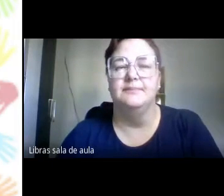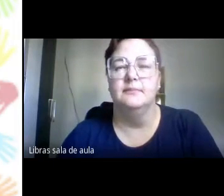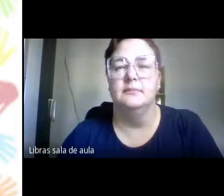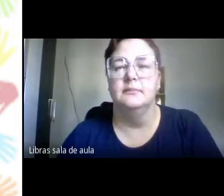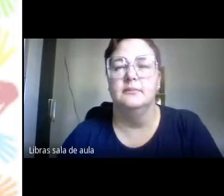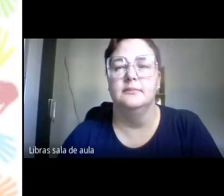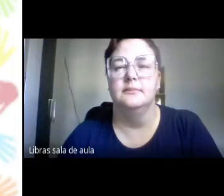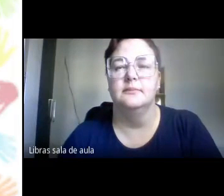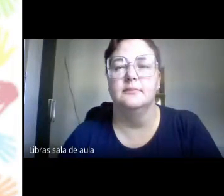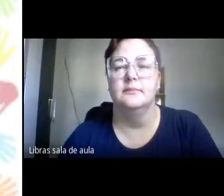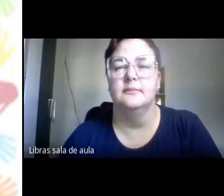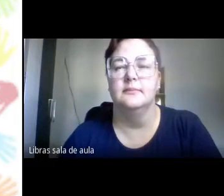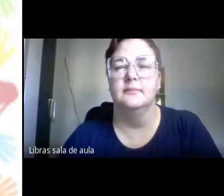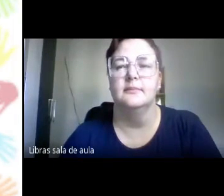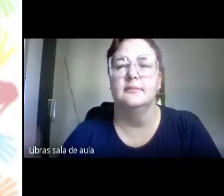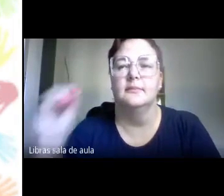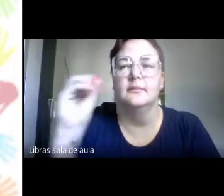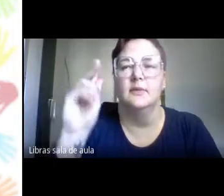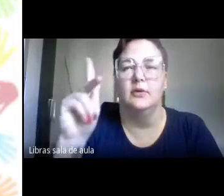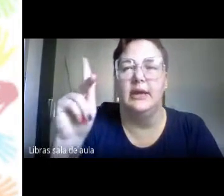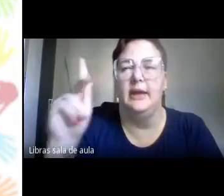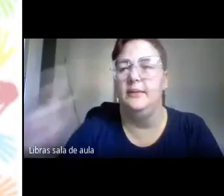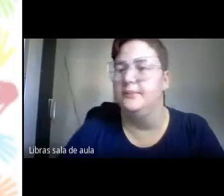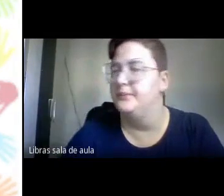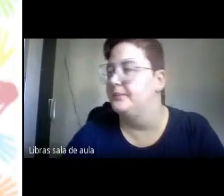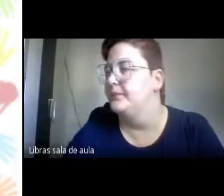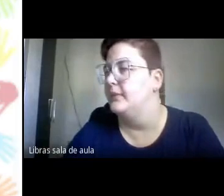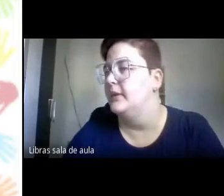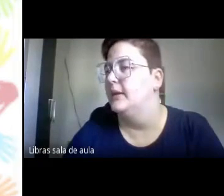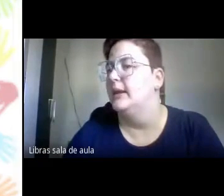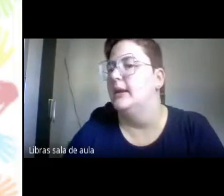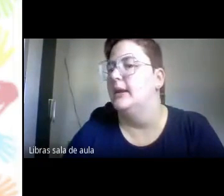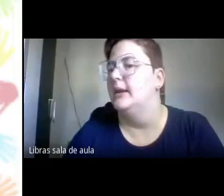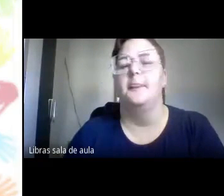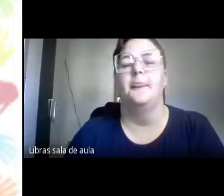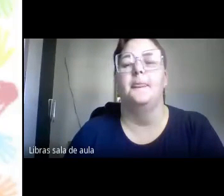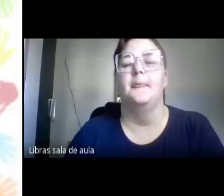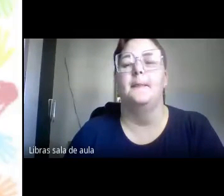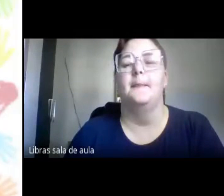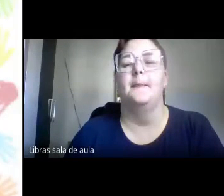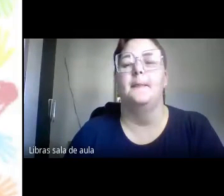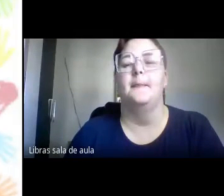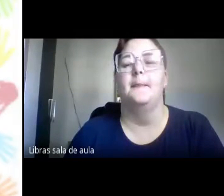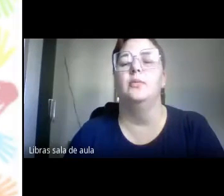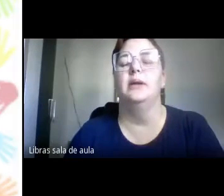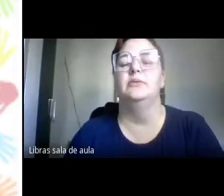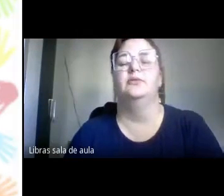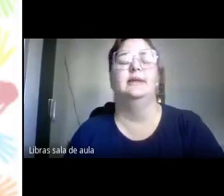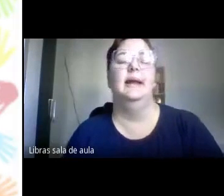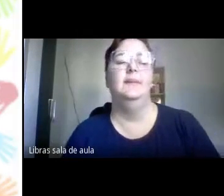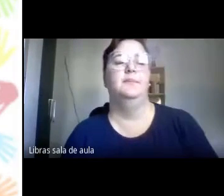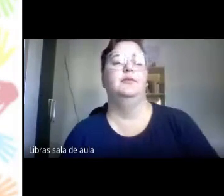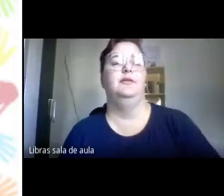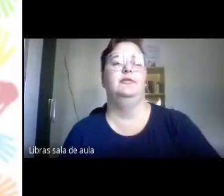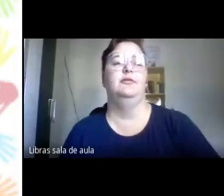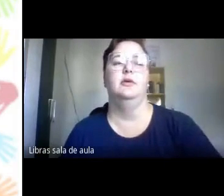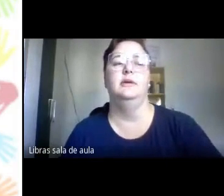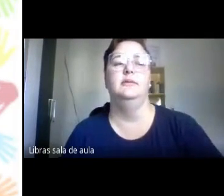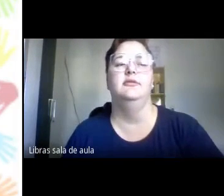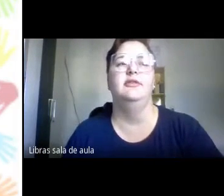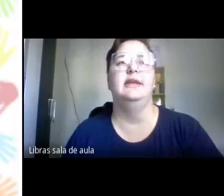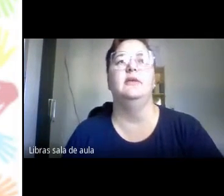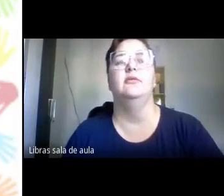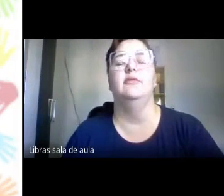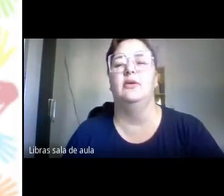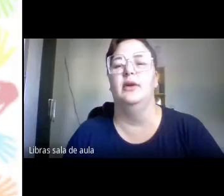Ok? Ok? Ficou alguma dúvida? Por favor,